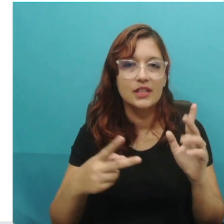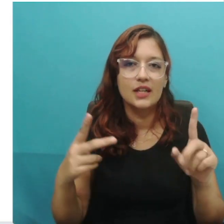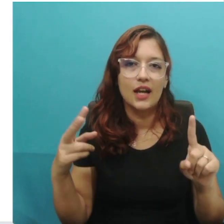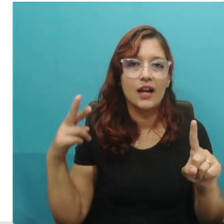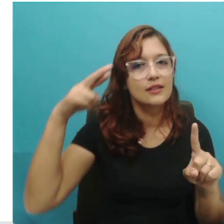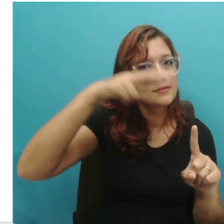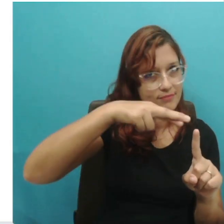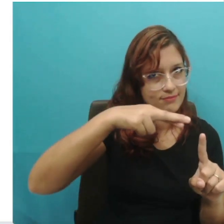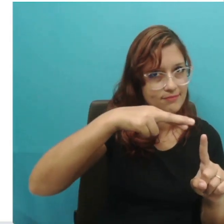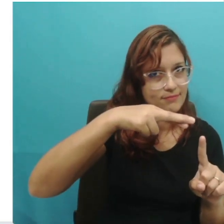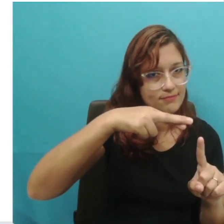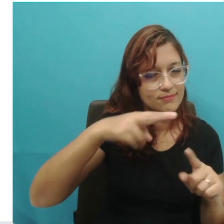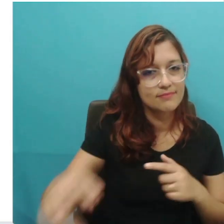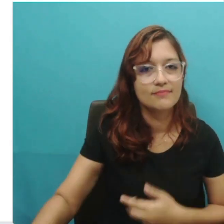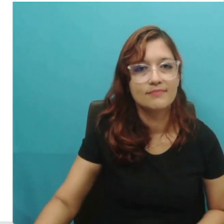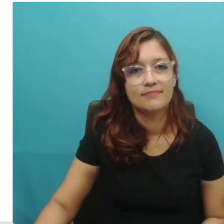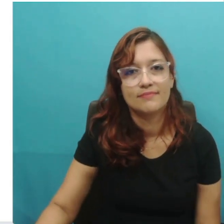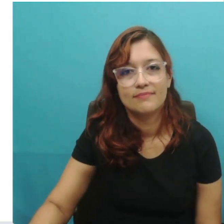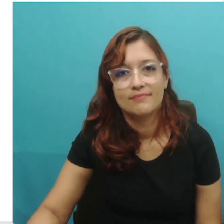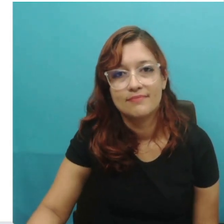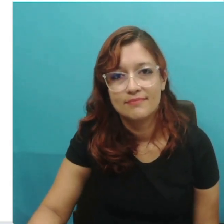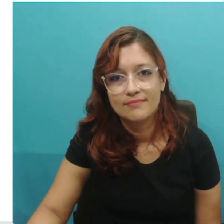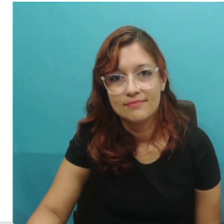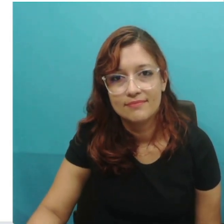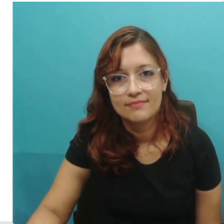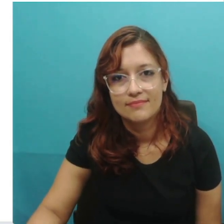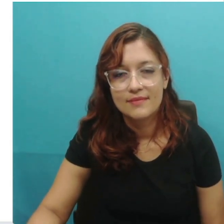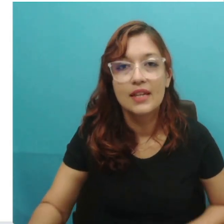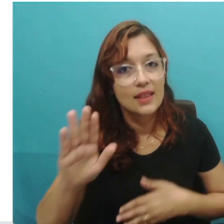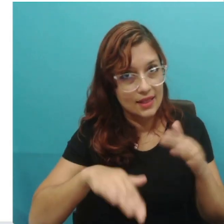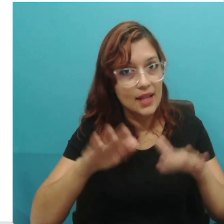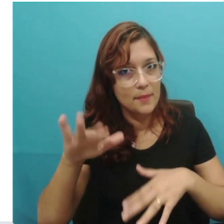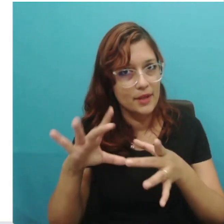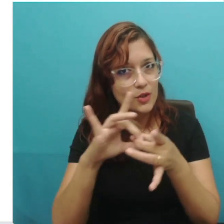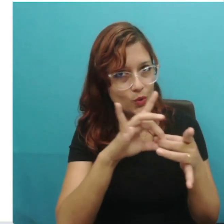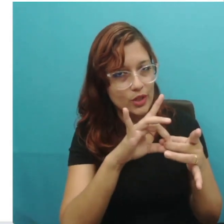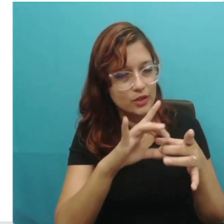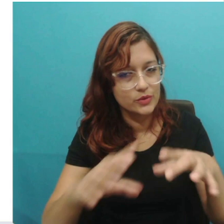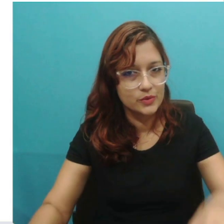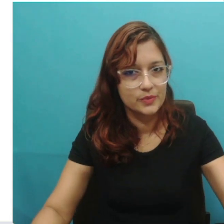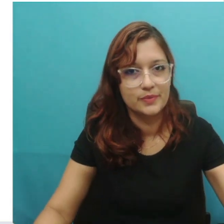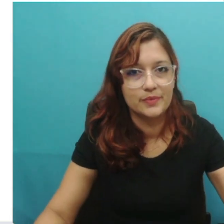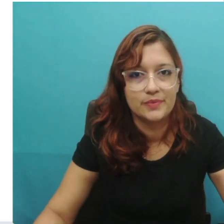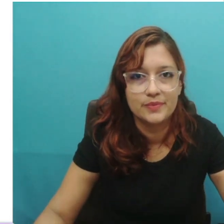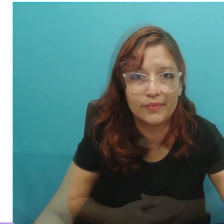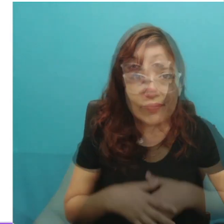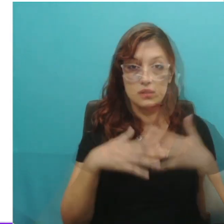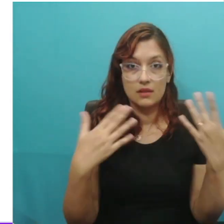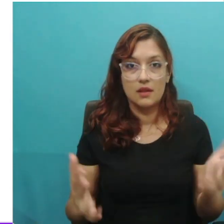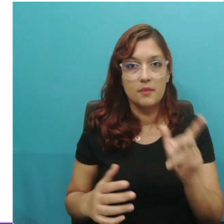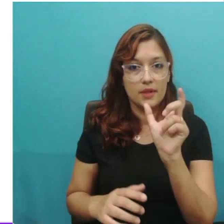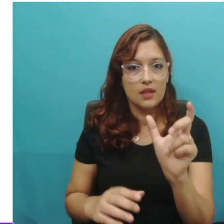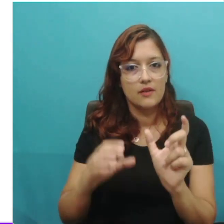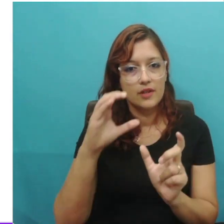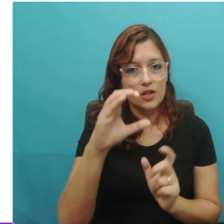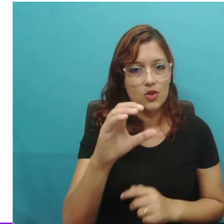também uma pergunta, ou então pode ser um pronome interrogativo ou um pronome relativo. Vai depender do